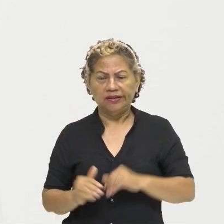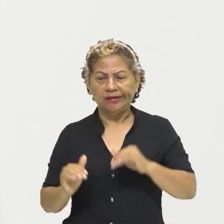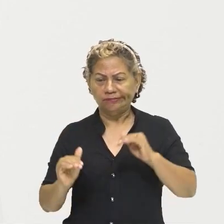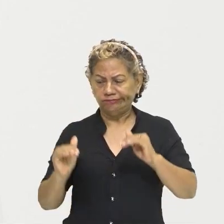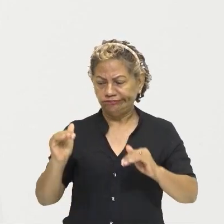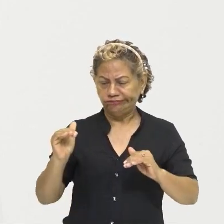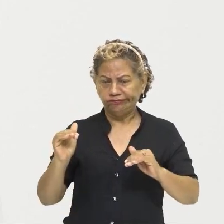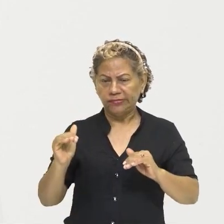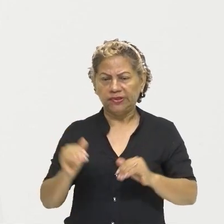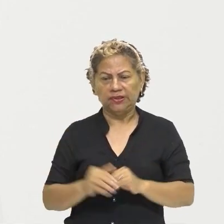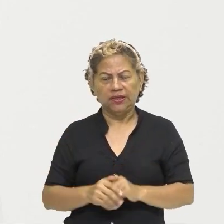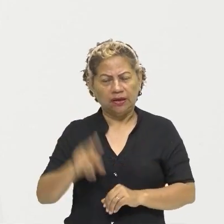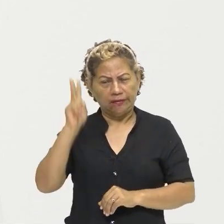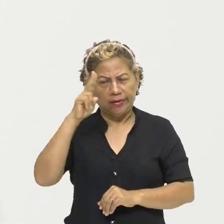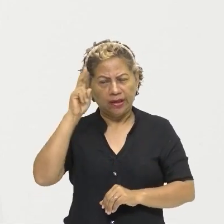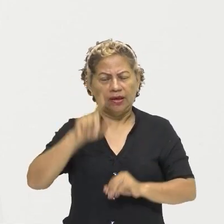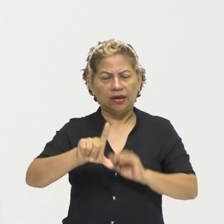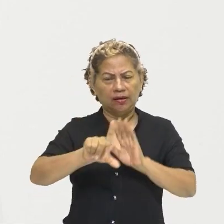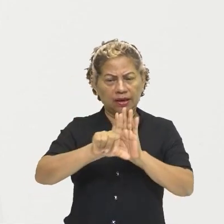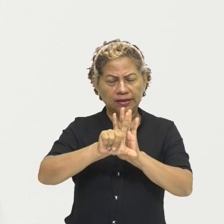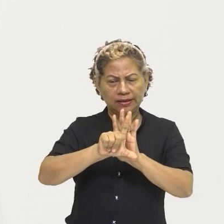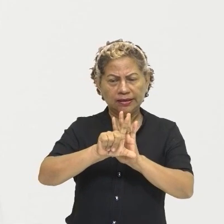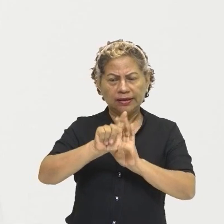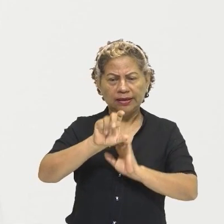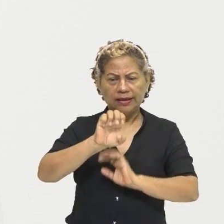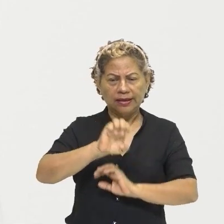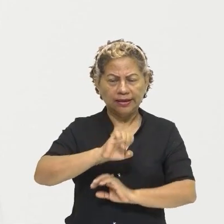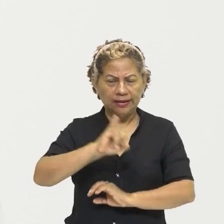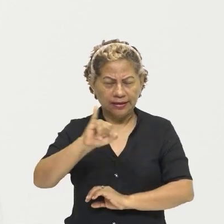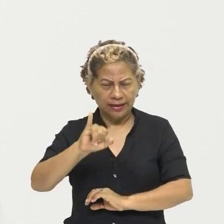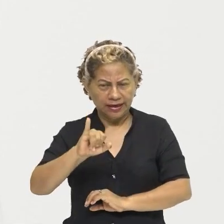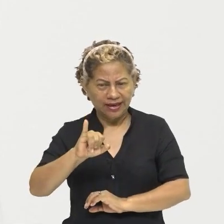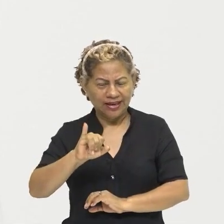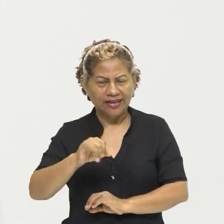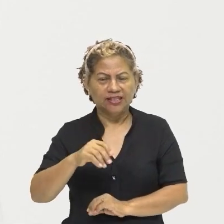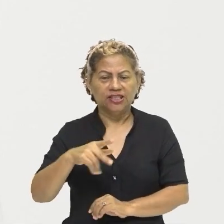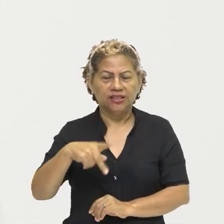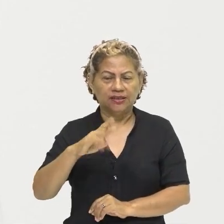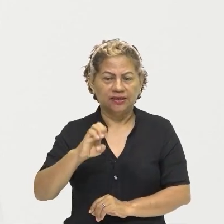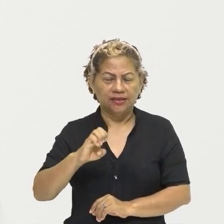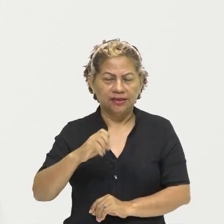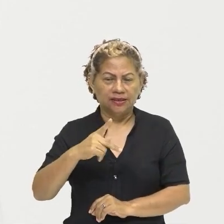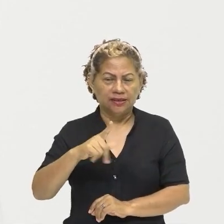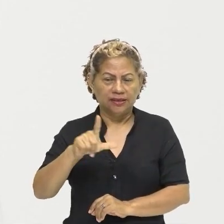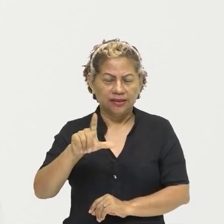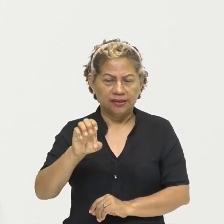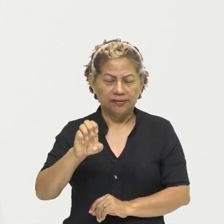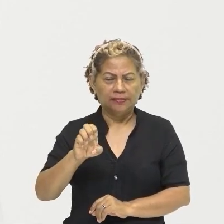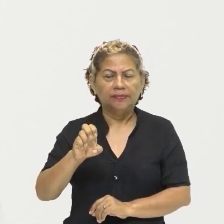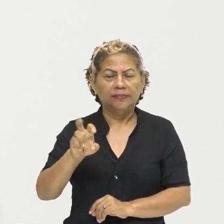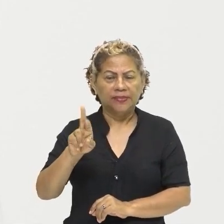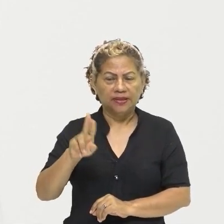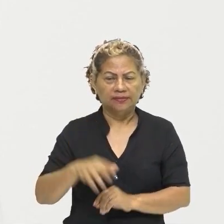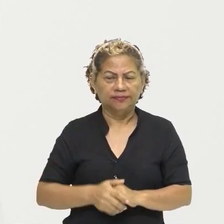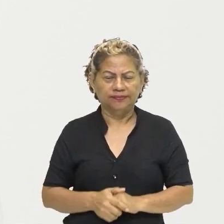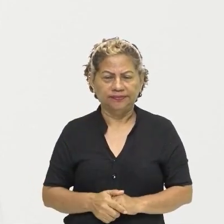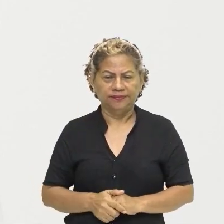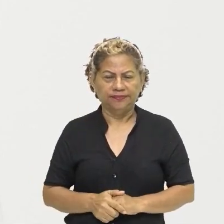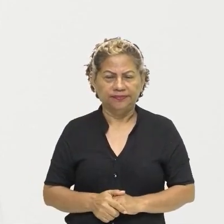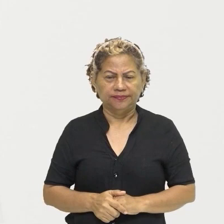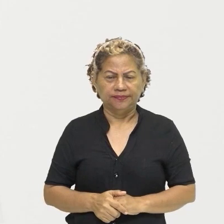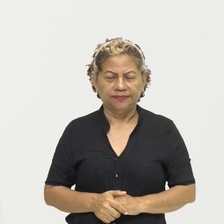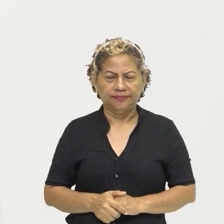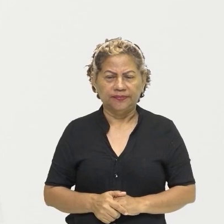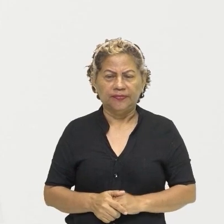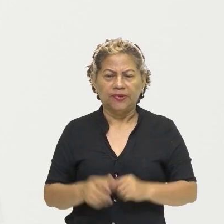que diz que as velocidades são diferentes, né? A gente lembra lá do que eu expliquei sobre afélio e periélio.